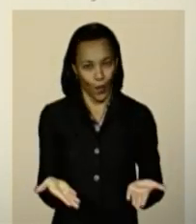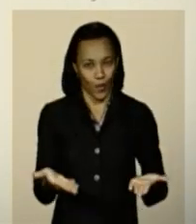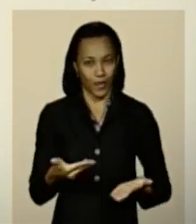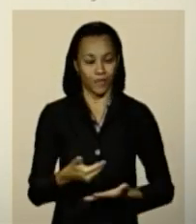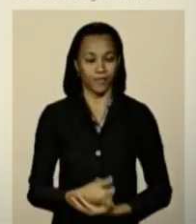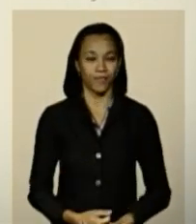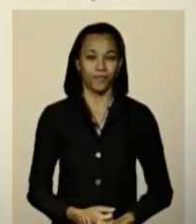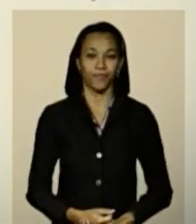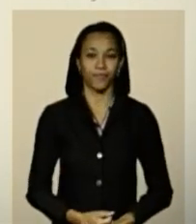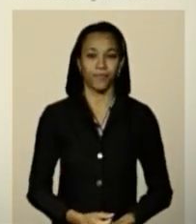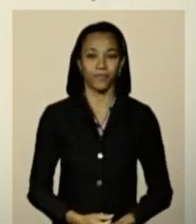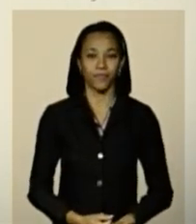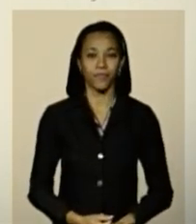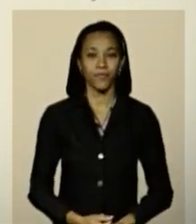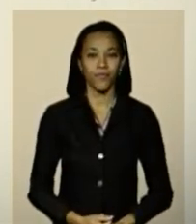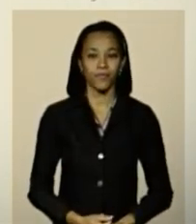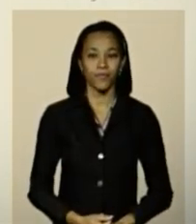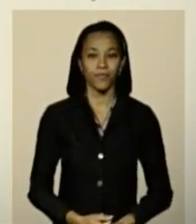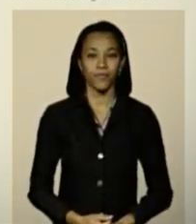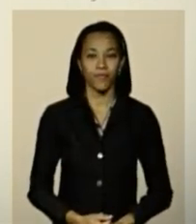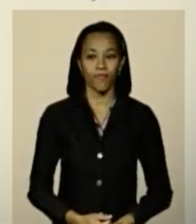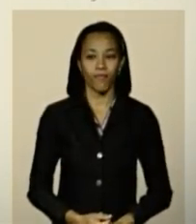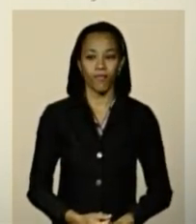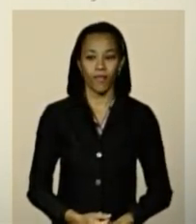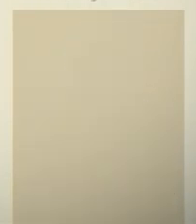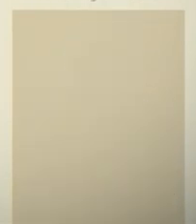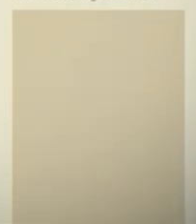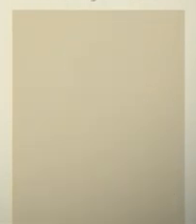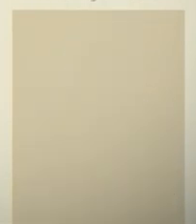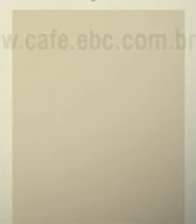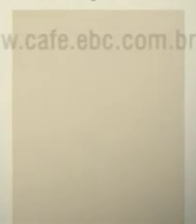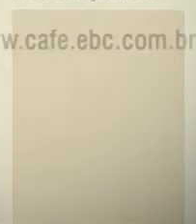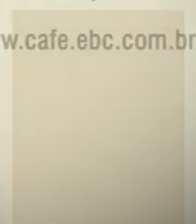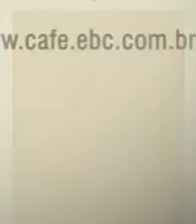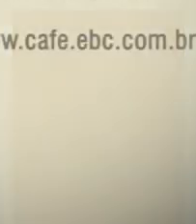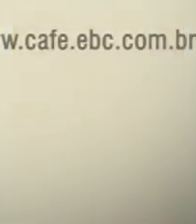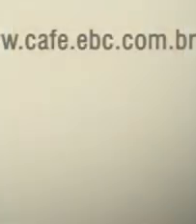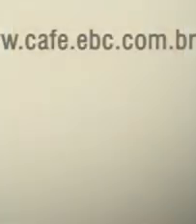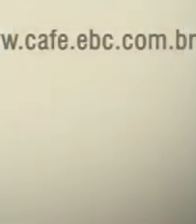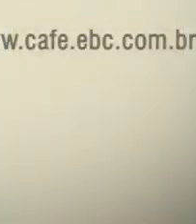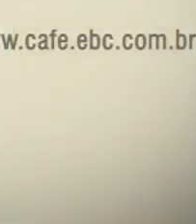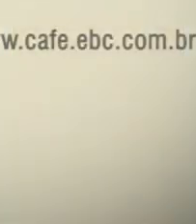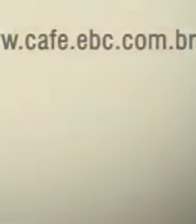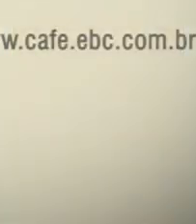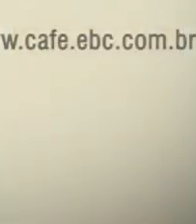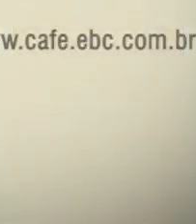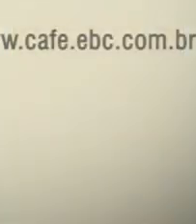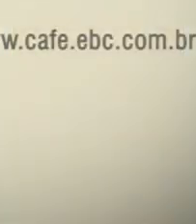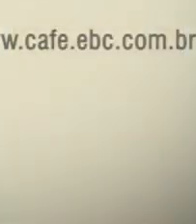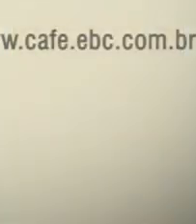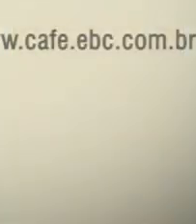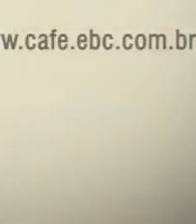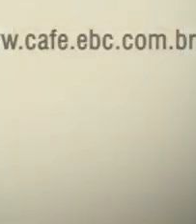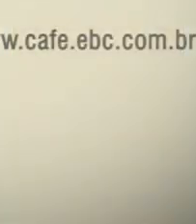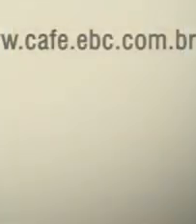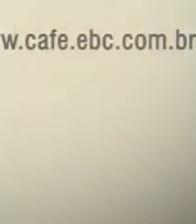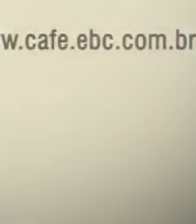agora obrigado Presidente você que nos ouve pode acessar esse programa na internet o endereço é www.café.ebc.com.br